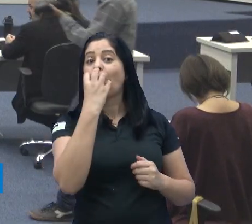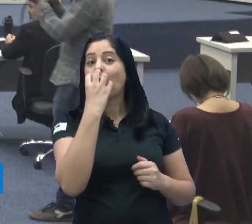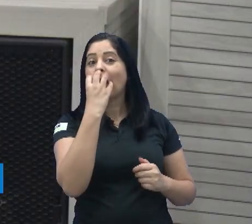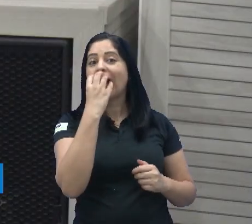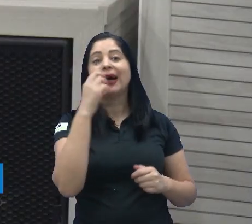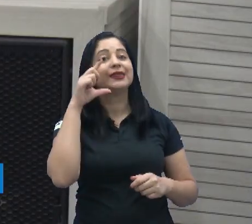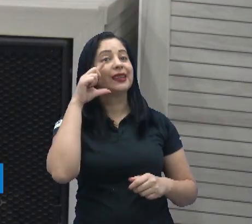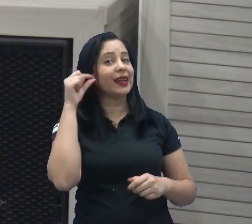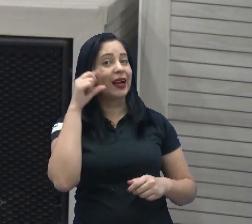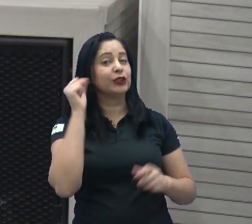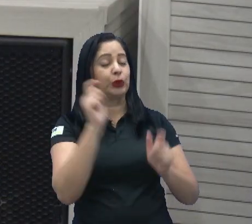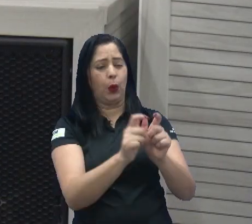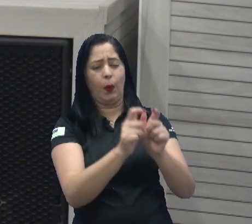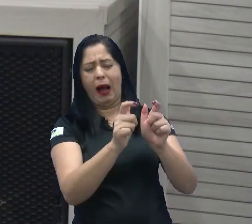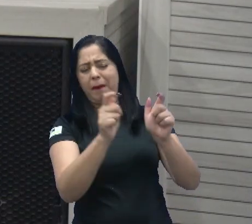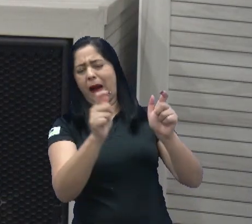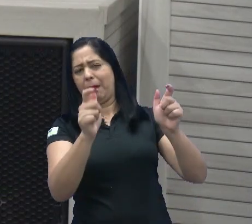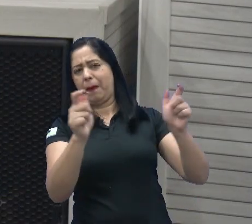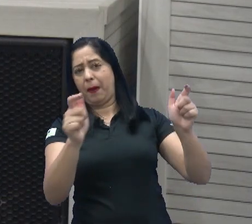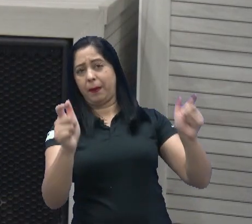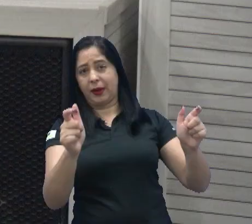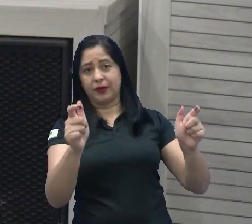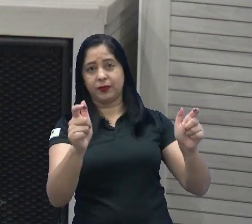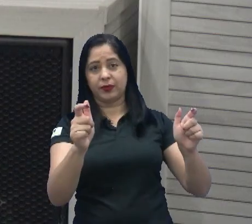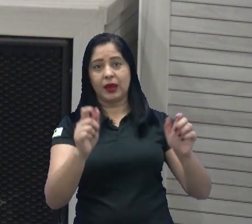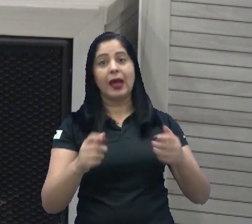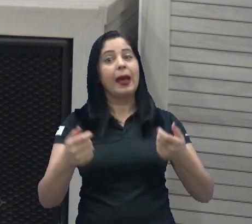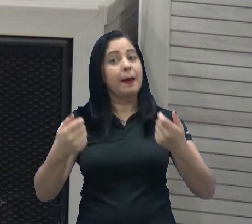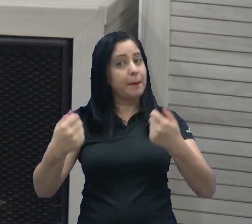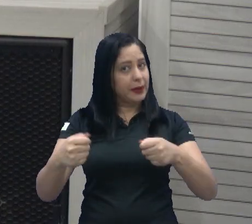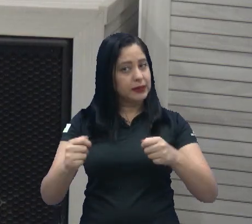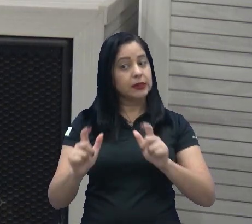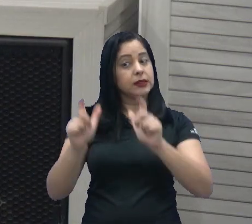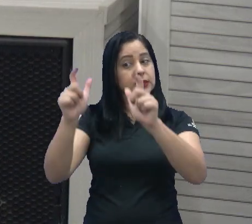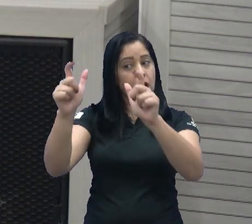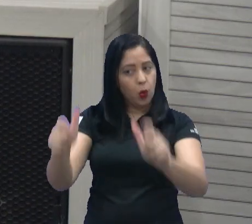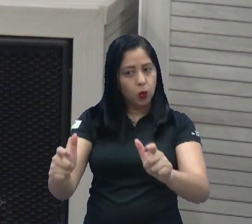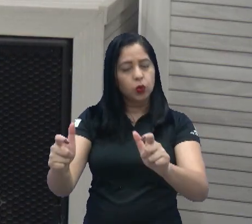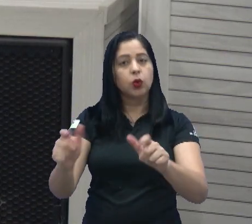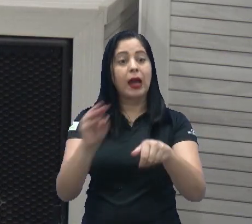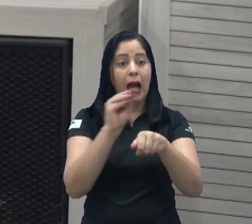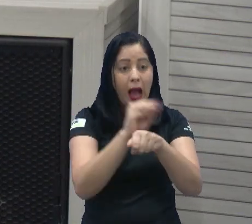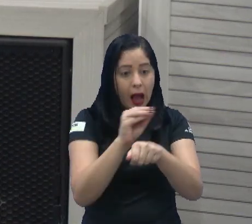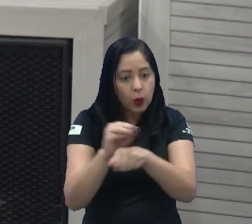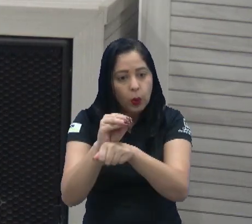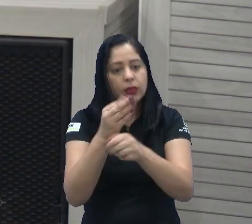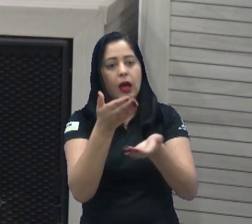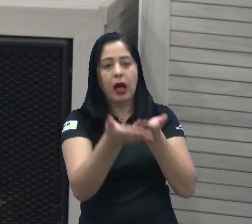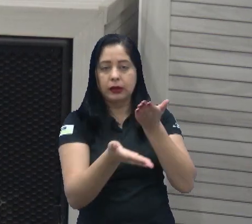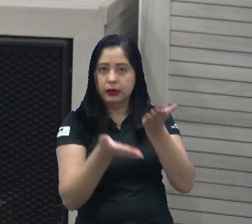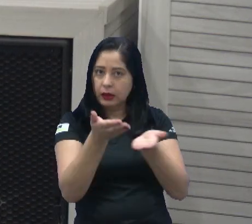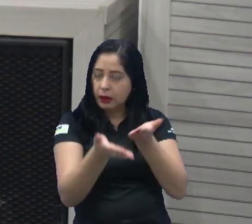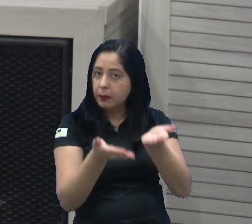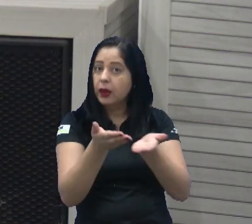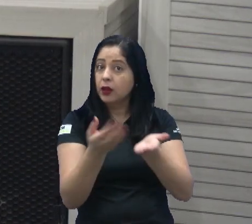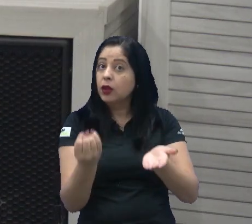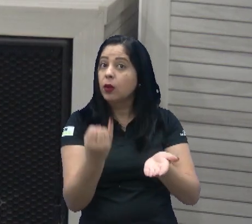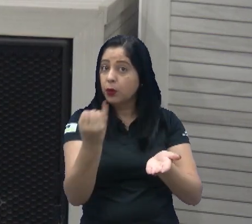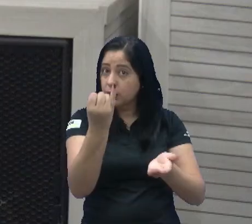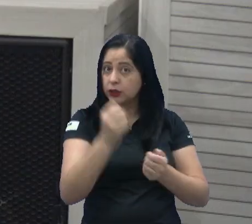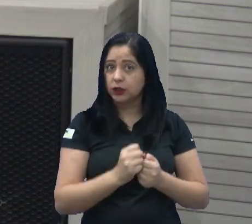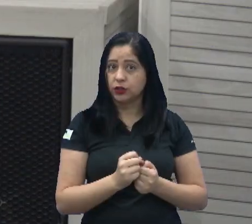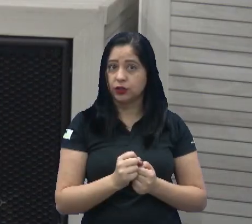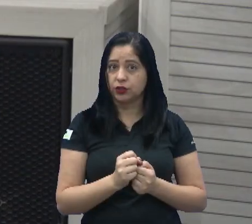São José dos Campos. E um espaço adequado para acolher, para cuidar, para tratar, é fundamental. Obter